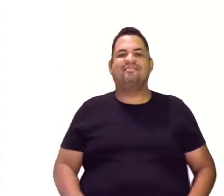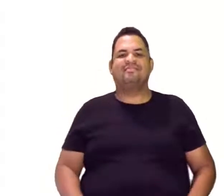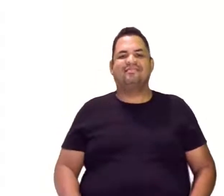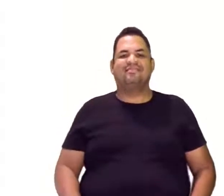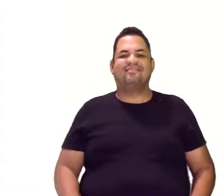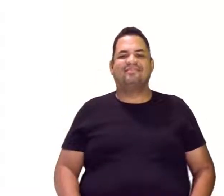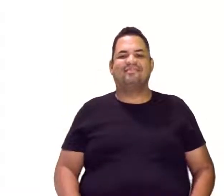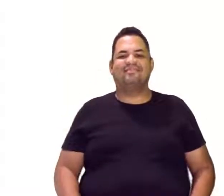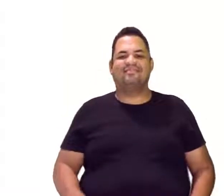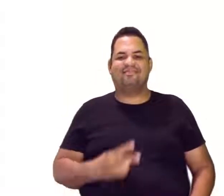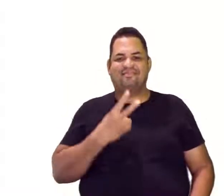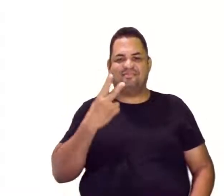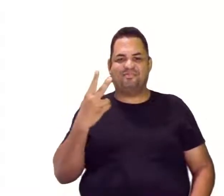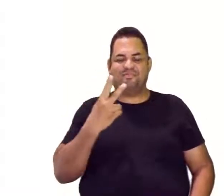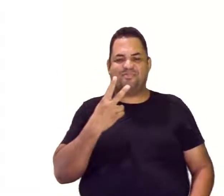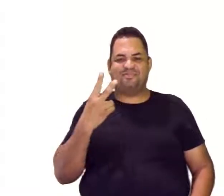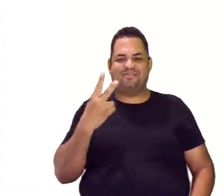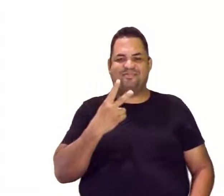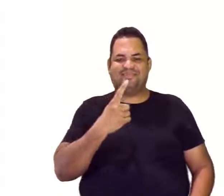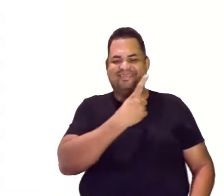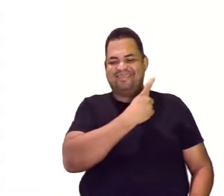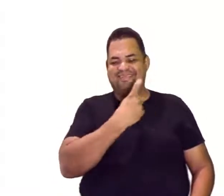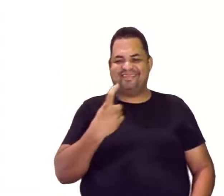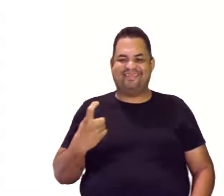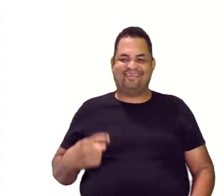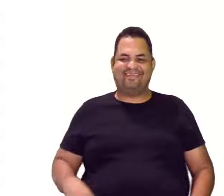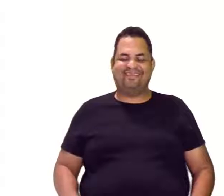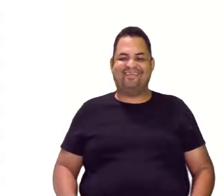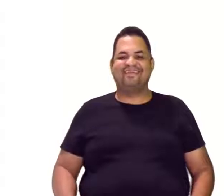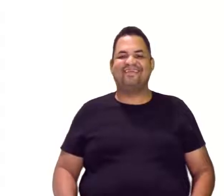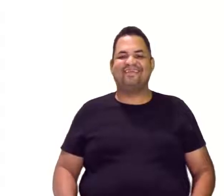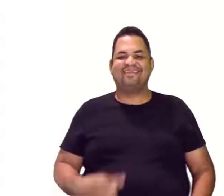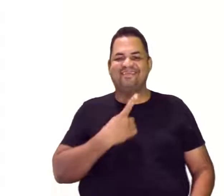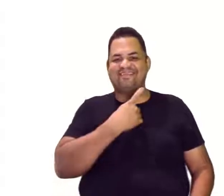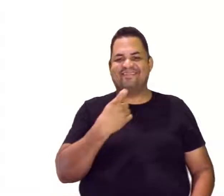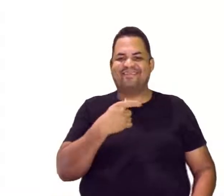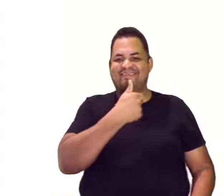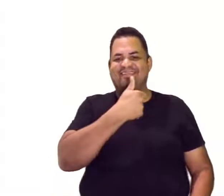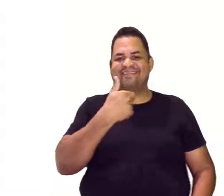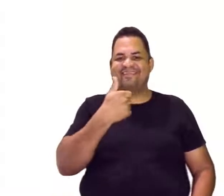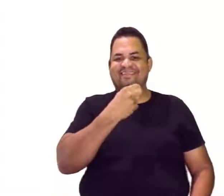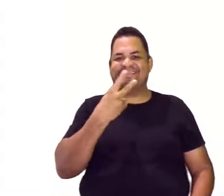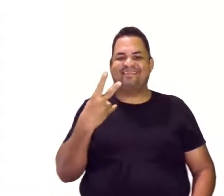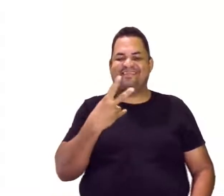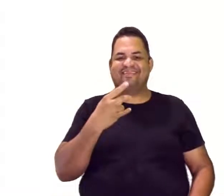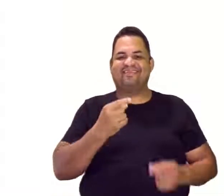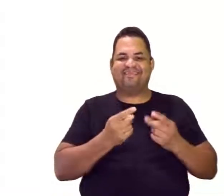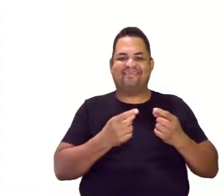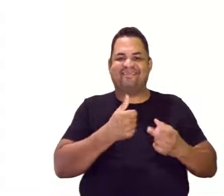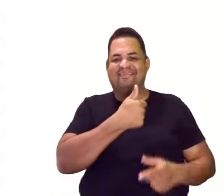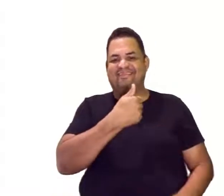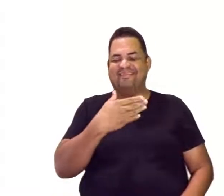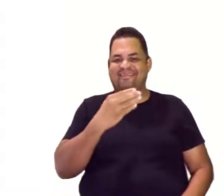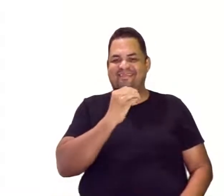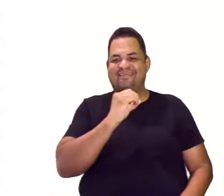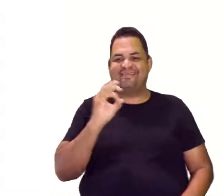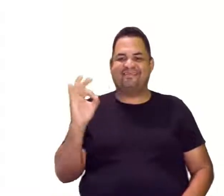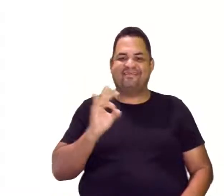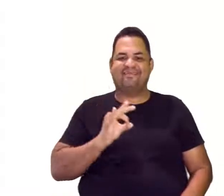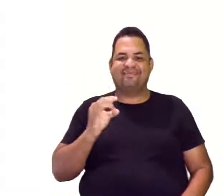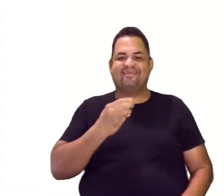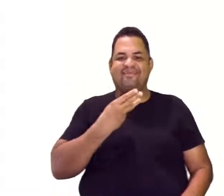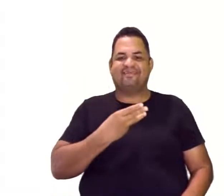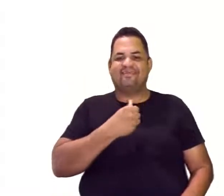13%. O perfume 10... Não, o perfume 10... Tá difícil, hein? O perfume 2 vendeu? 10%. O